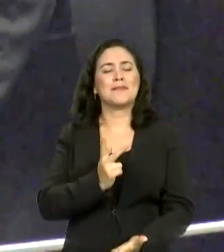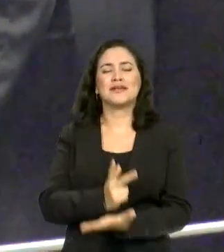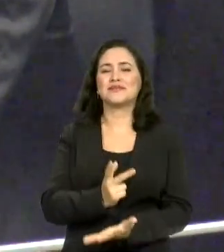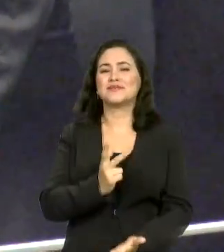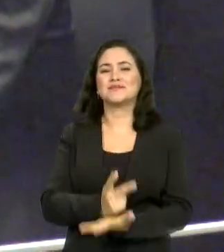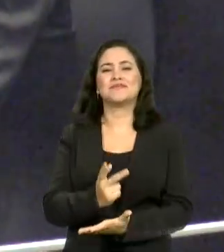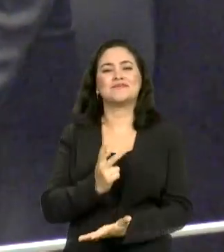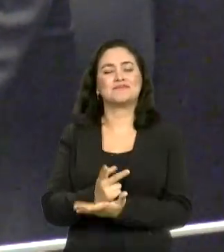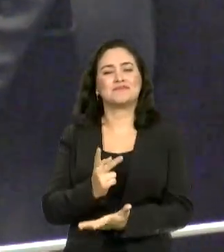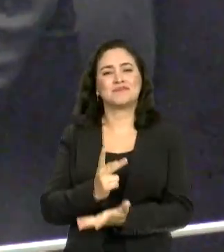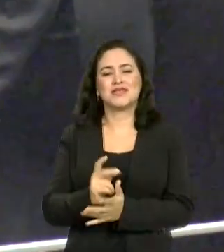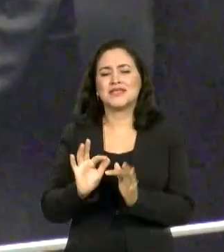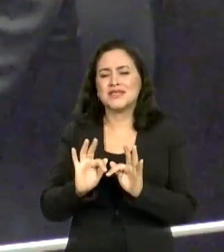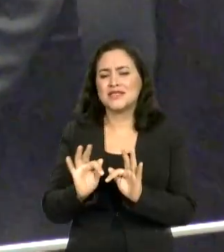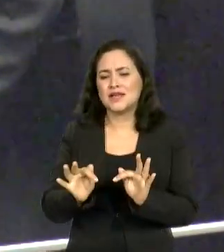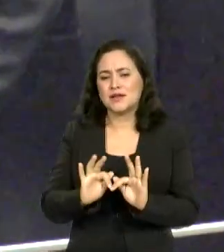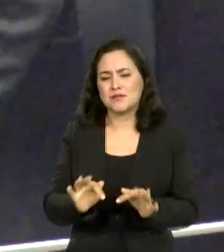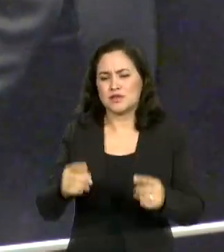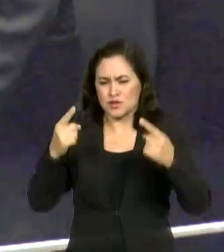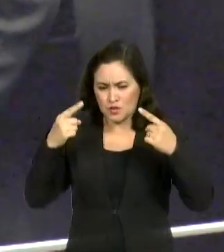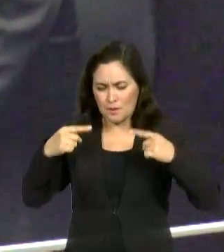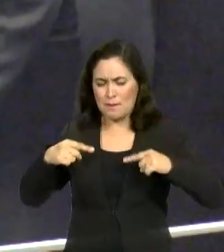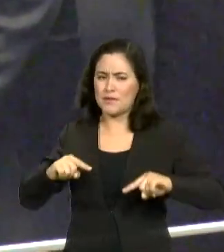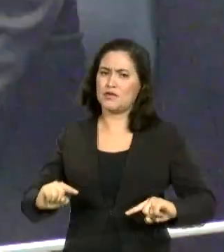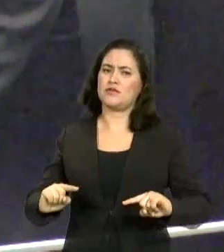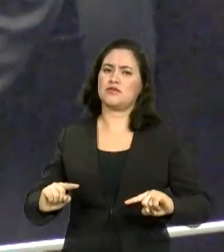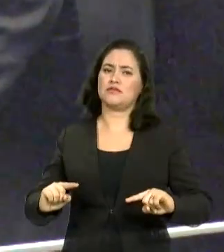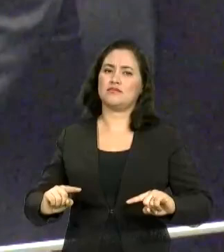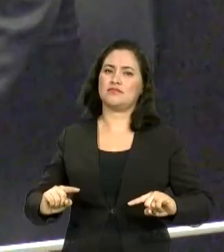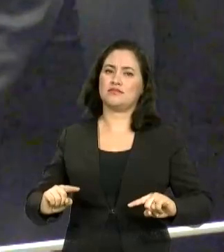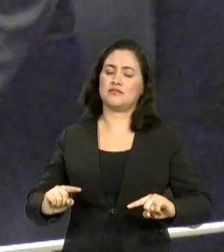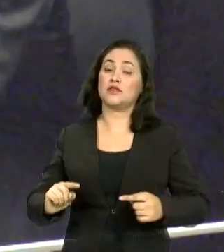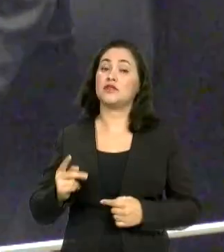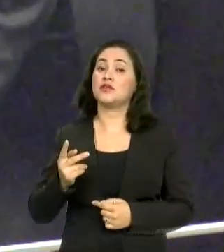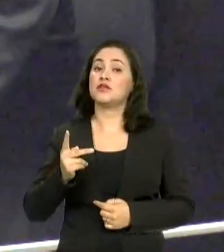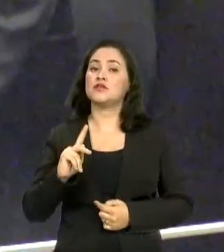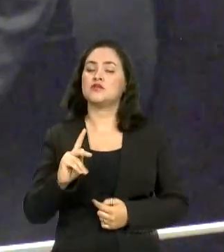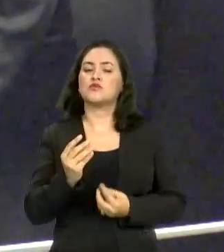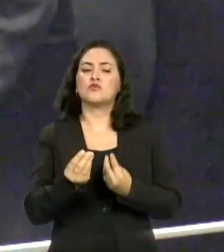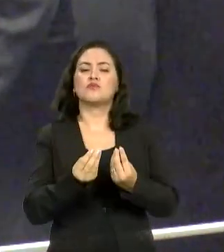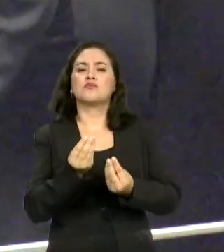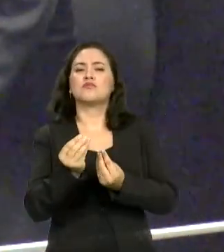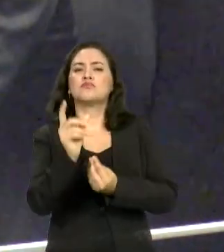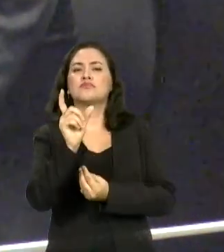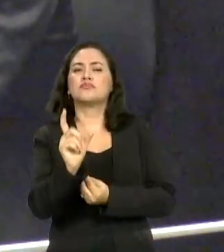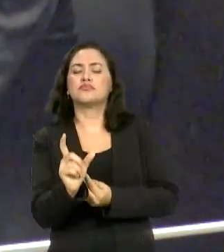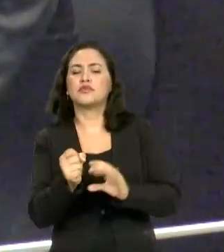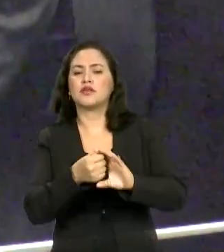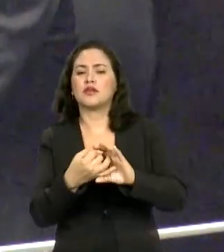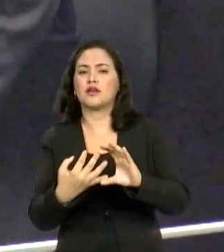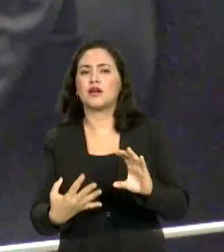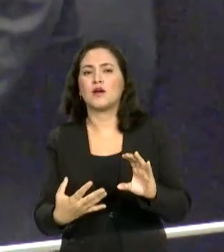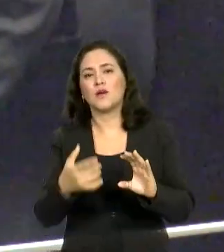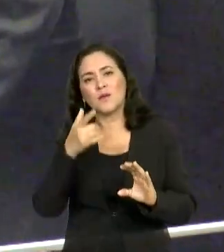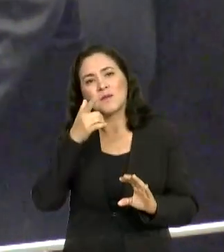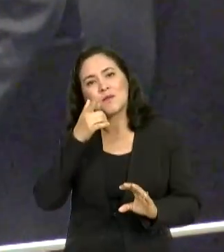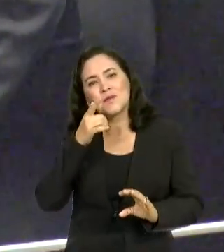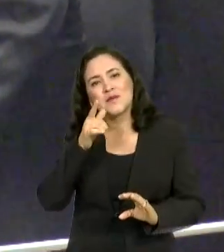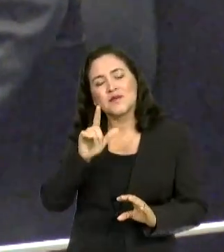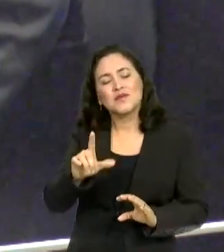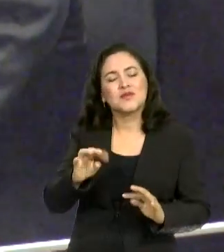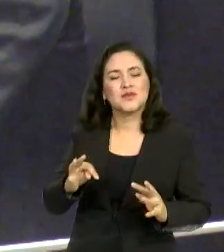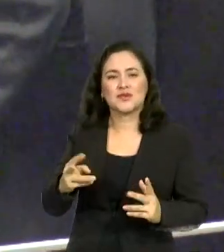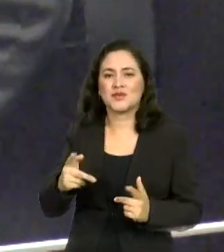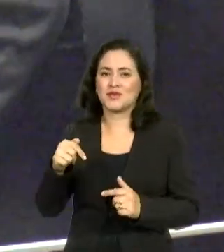Mas esse seu jeito conseguiu cativar todos nessa casa. Você passou a ser,